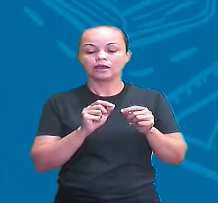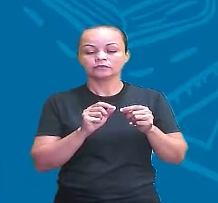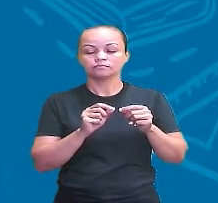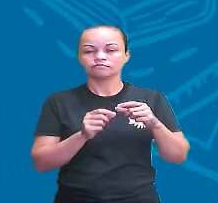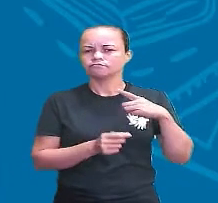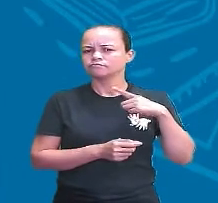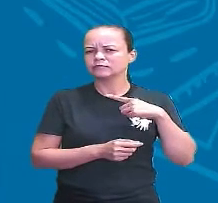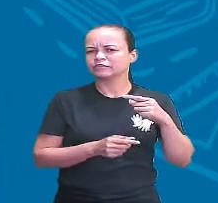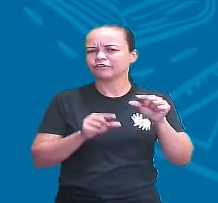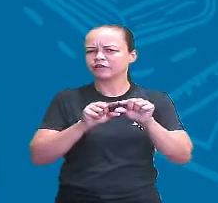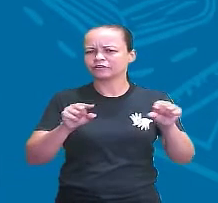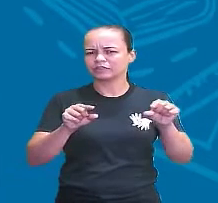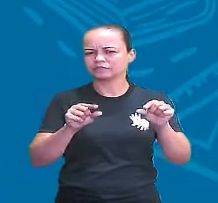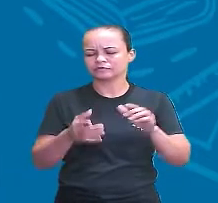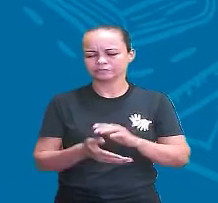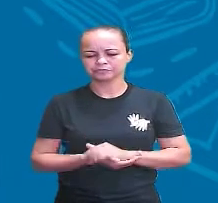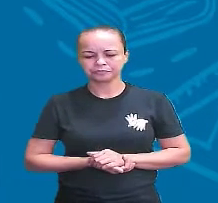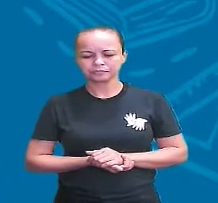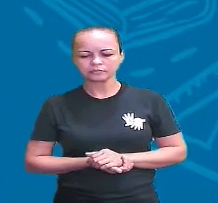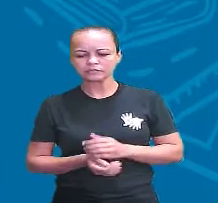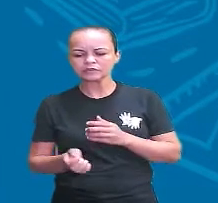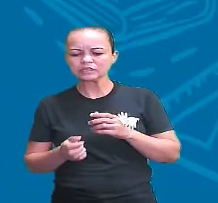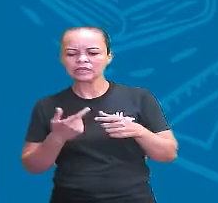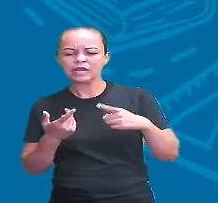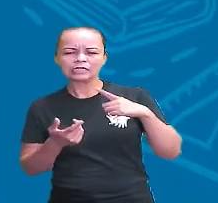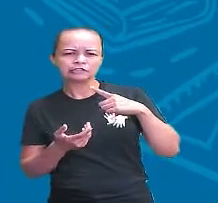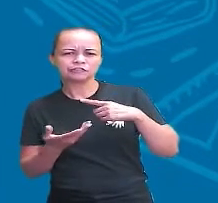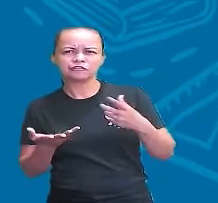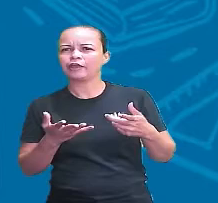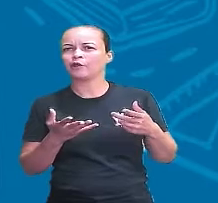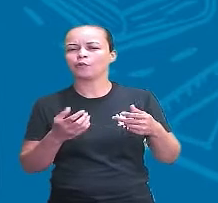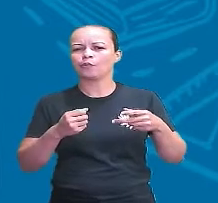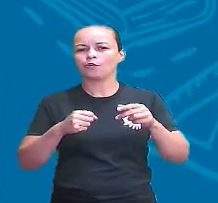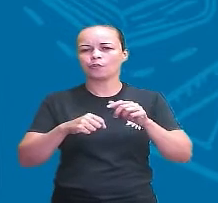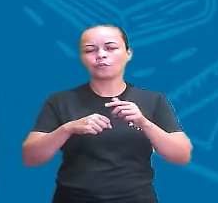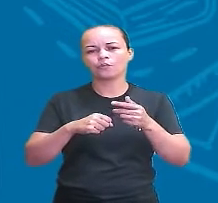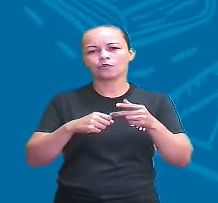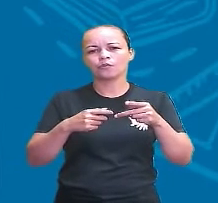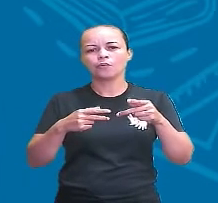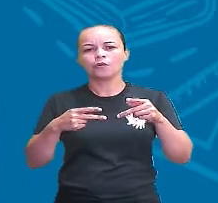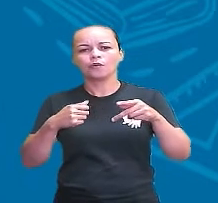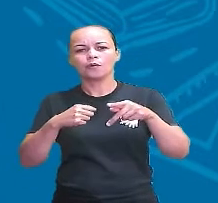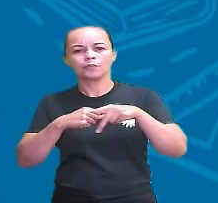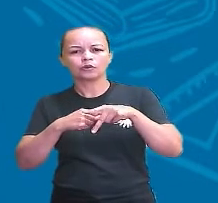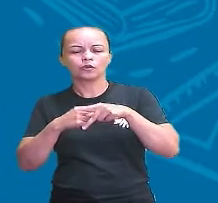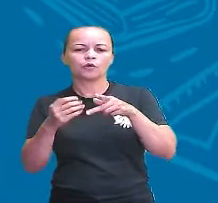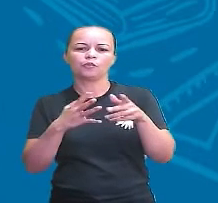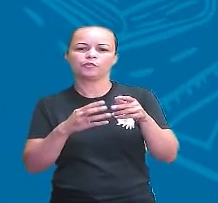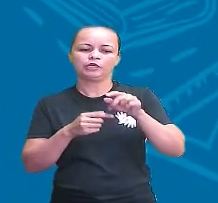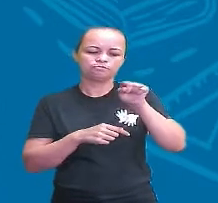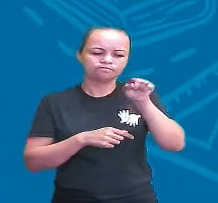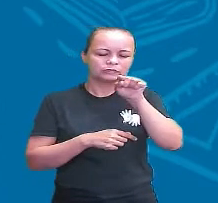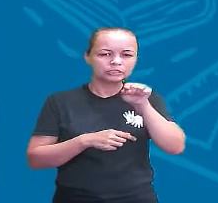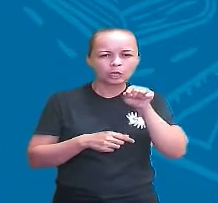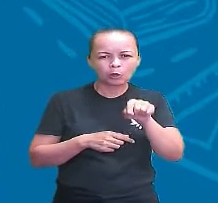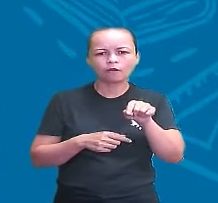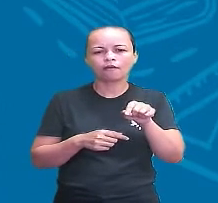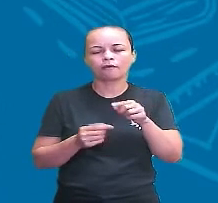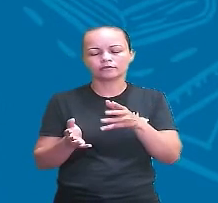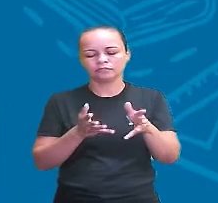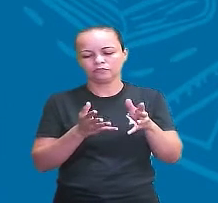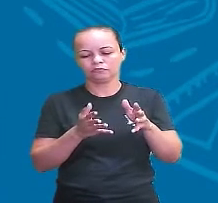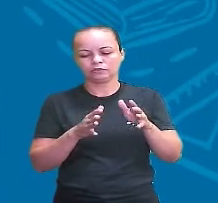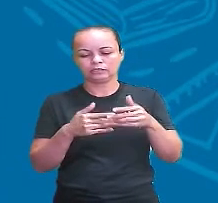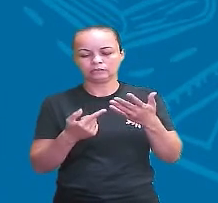tiver um W8 questions ou um pronome interrogativo, nesse caso nós temos o when, que representa aí